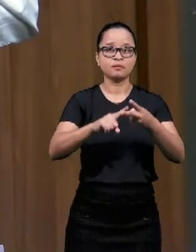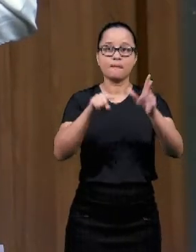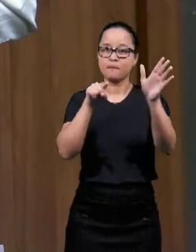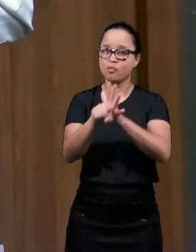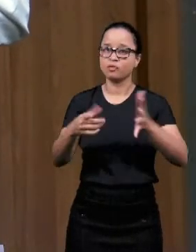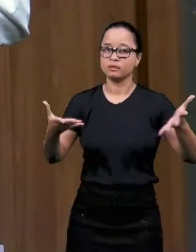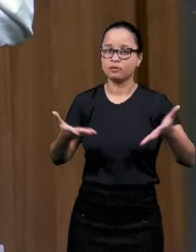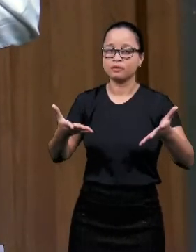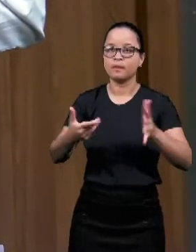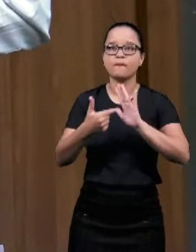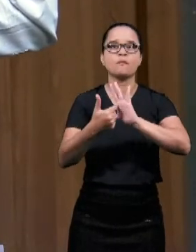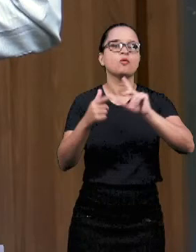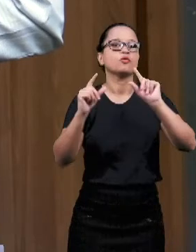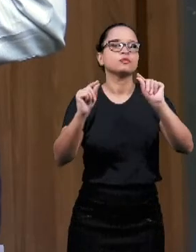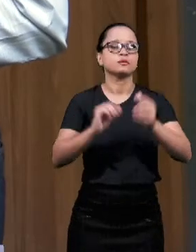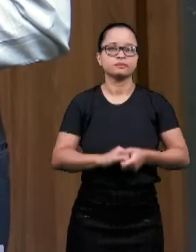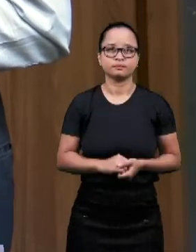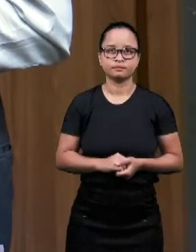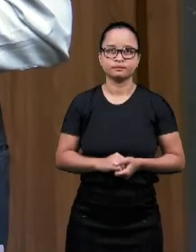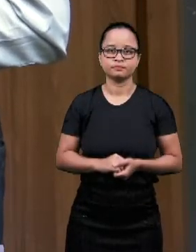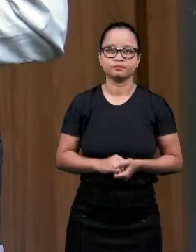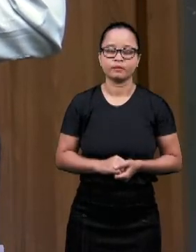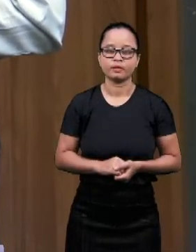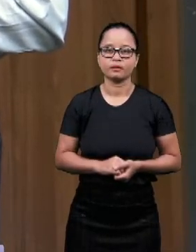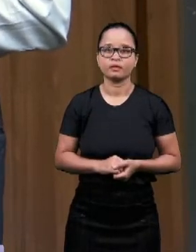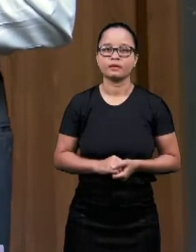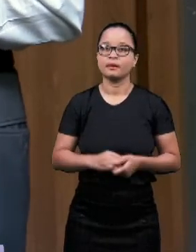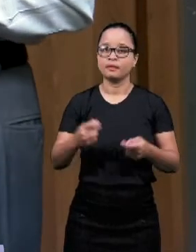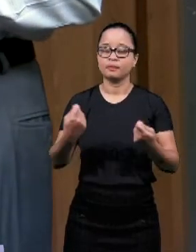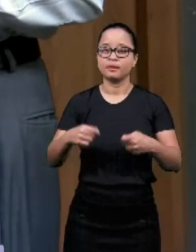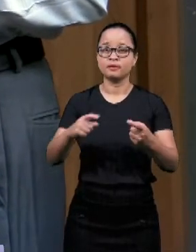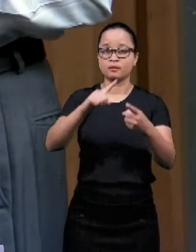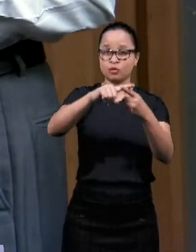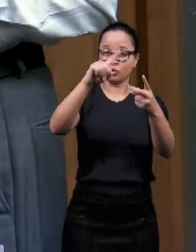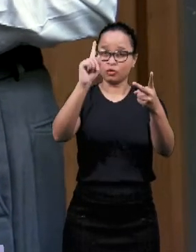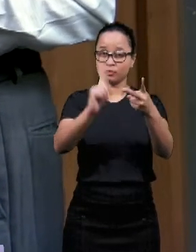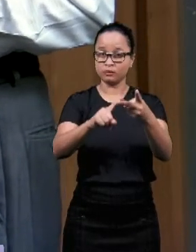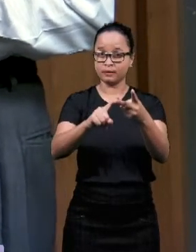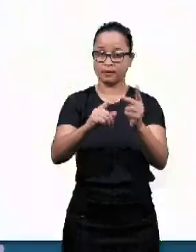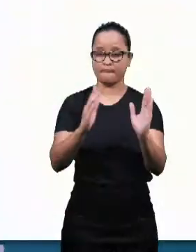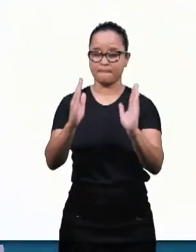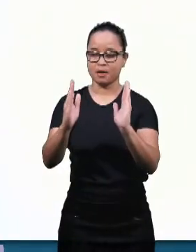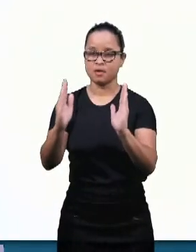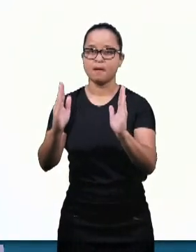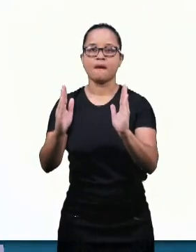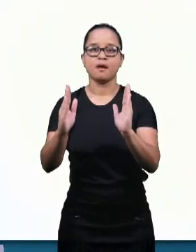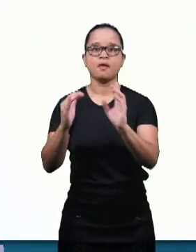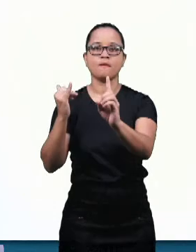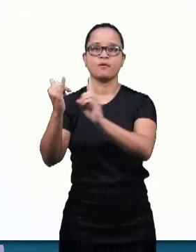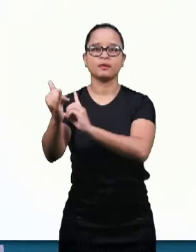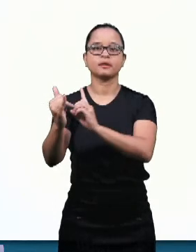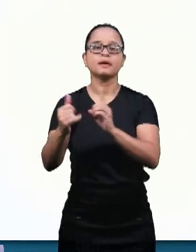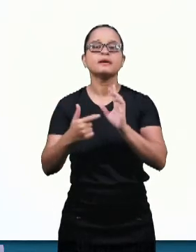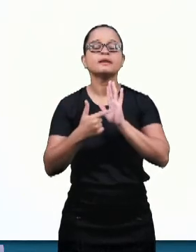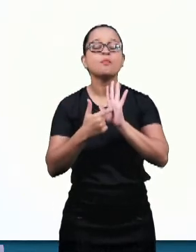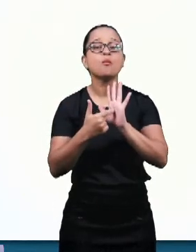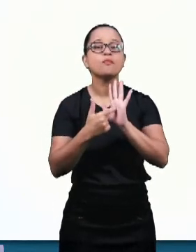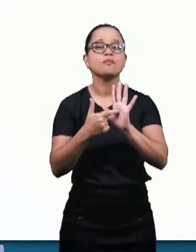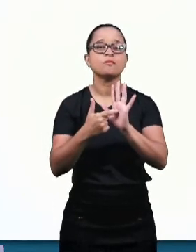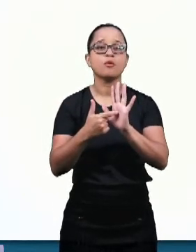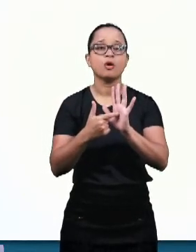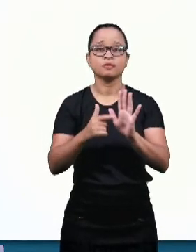assim: cite duas situações proféticas que identificam o momento que antecedeu a